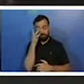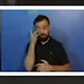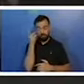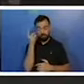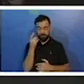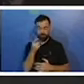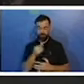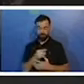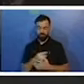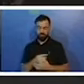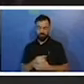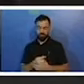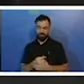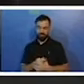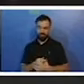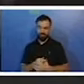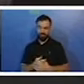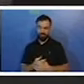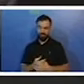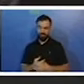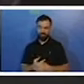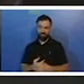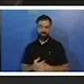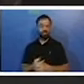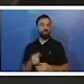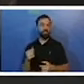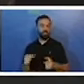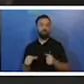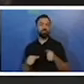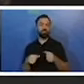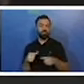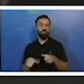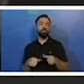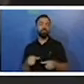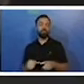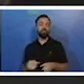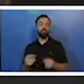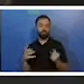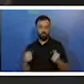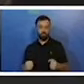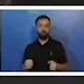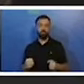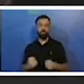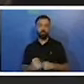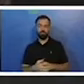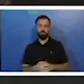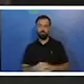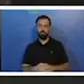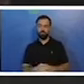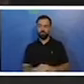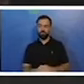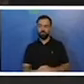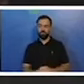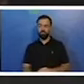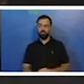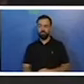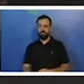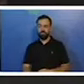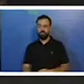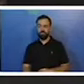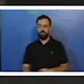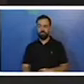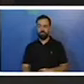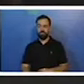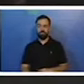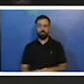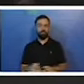sentado fácil Vamos agora variações que vocês podem fazer em casa então nós começamos